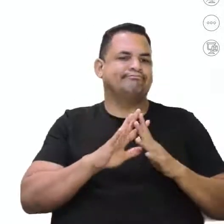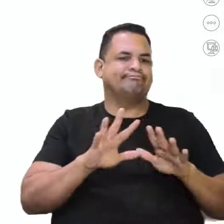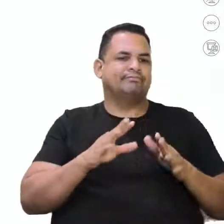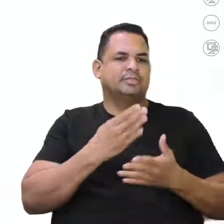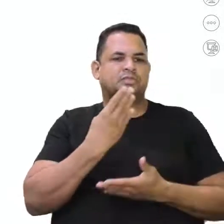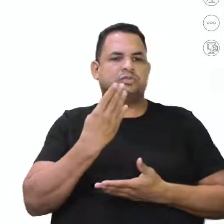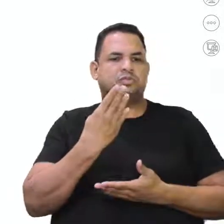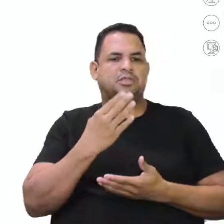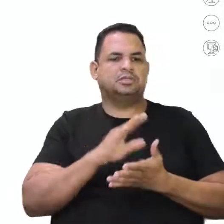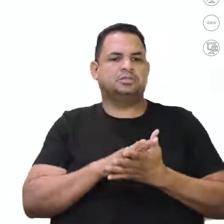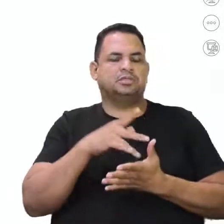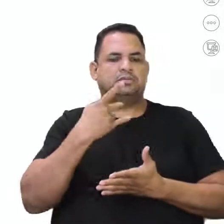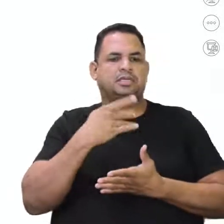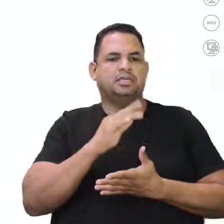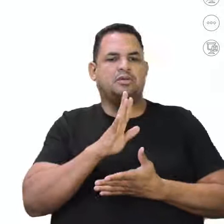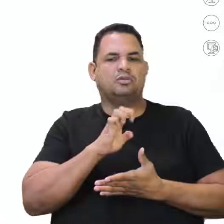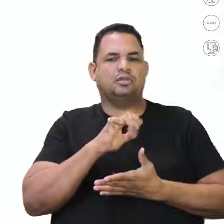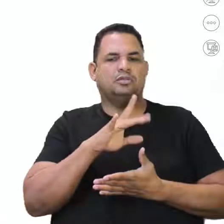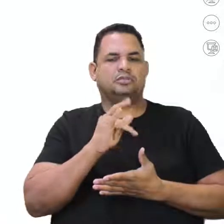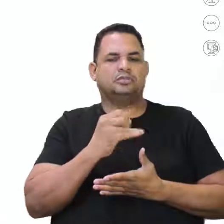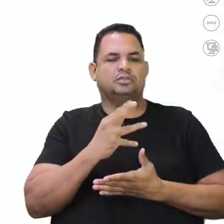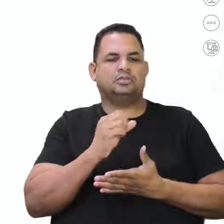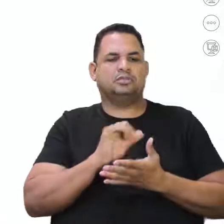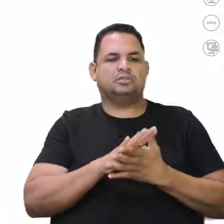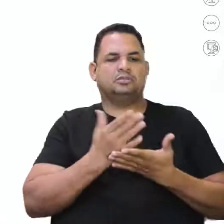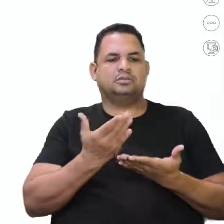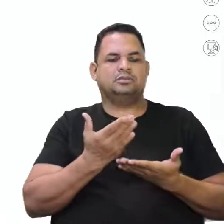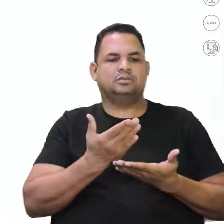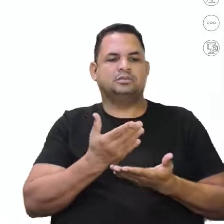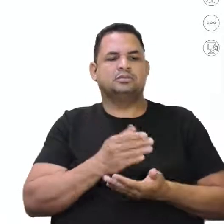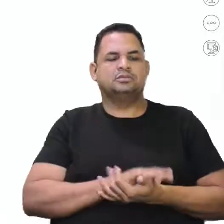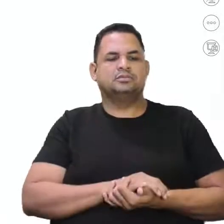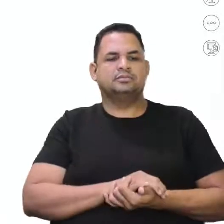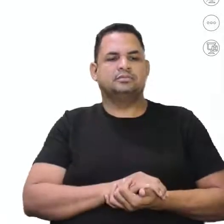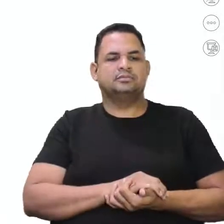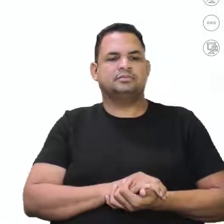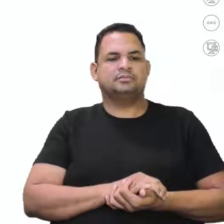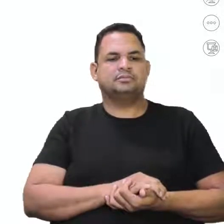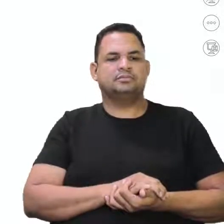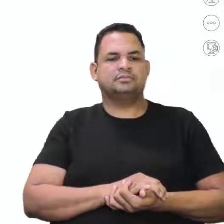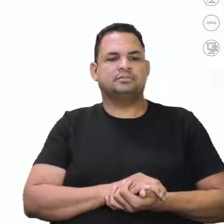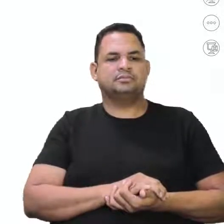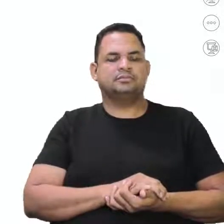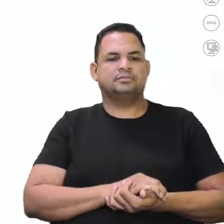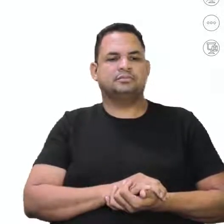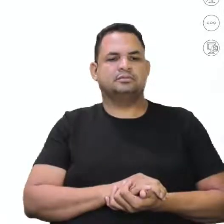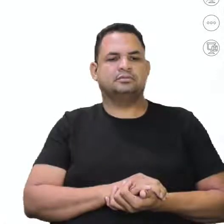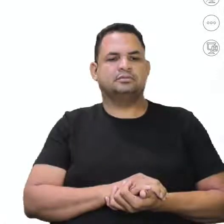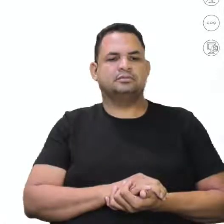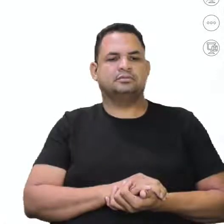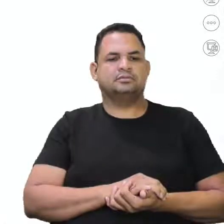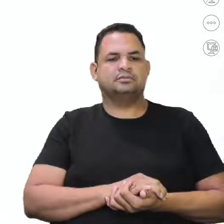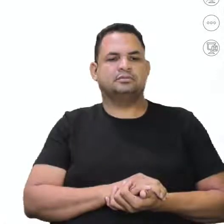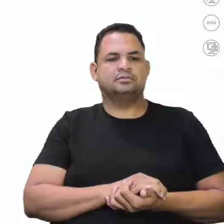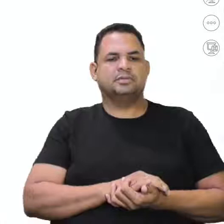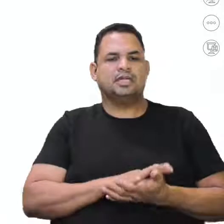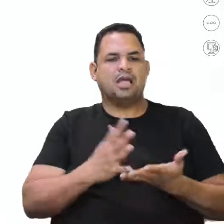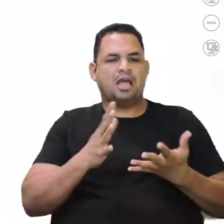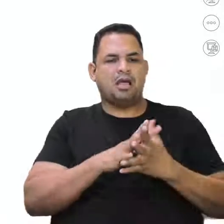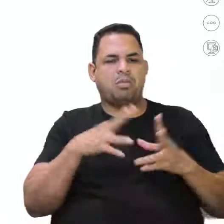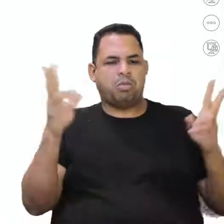4 não se trataria do Romeo e Julieta. Você poderia usar também esse estilo de pensamento. The Tempest, a